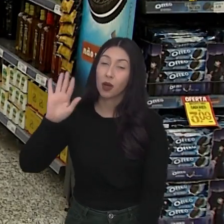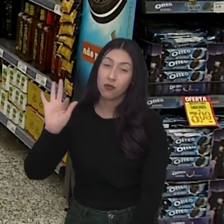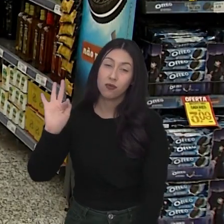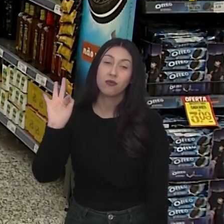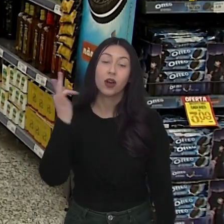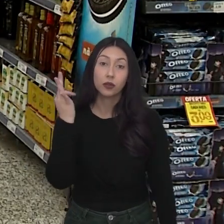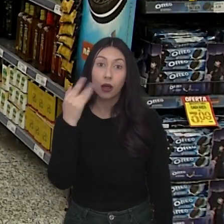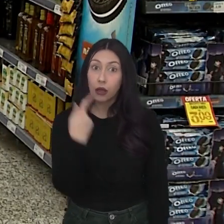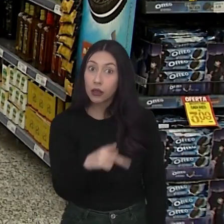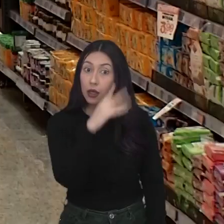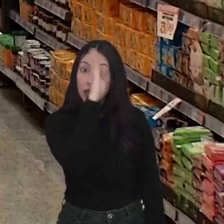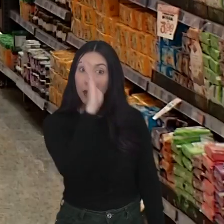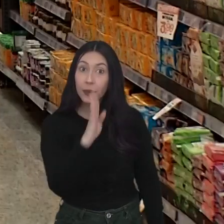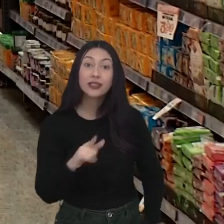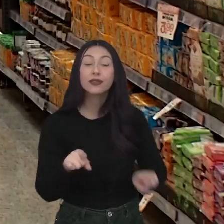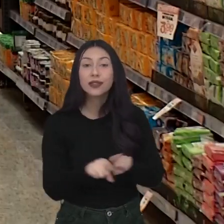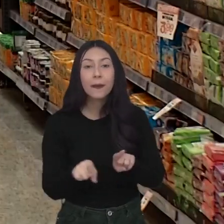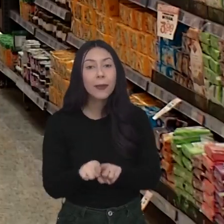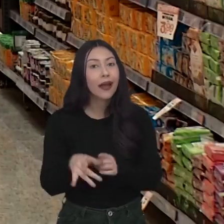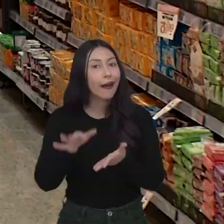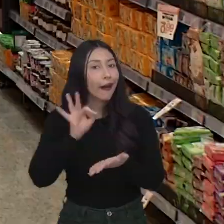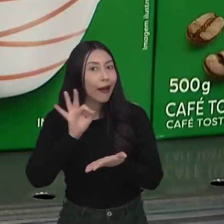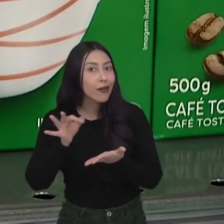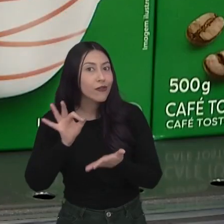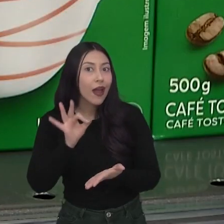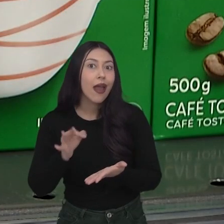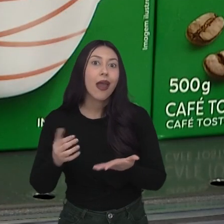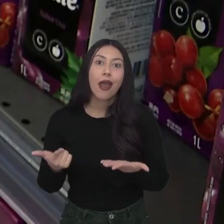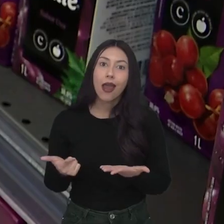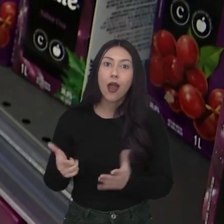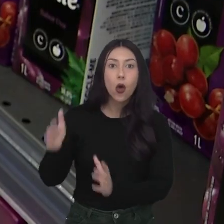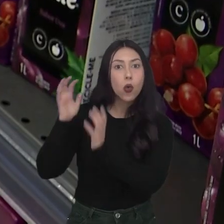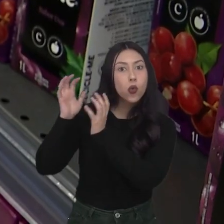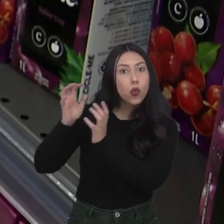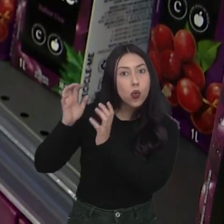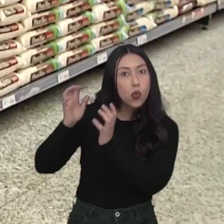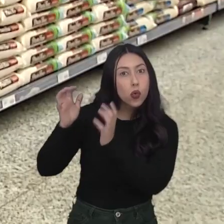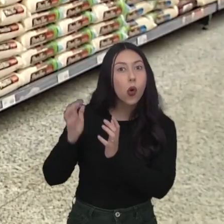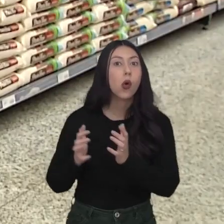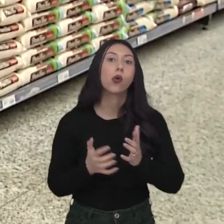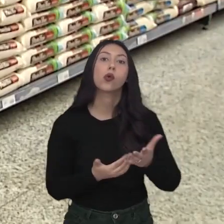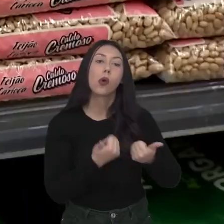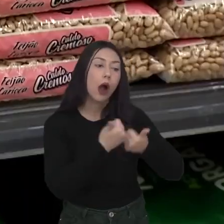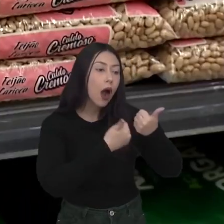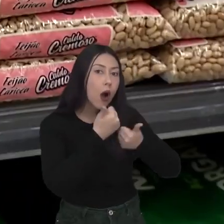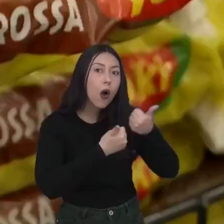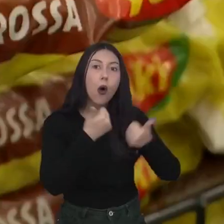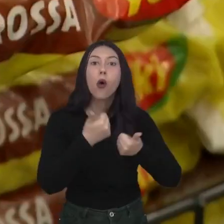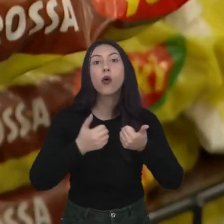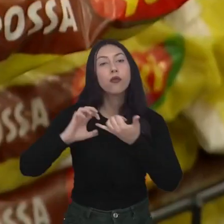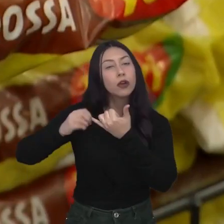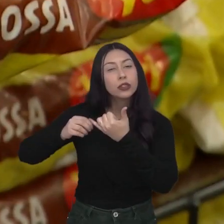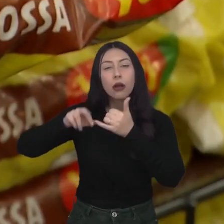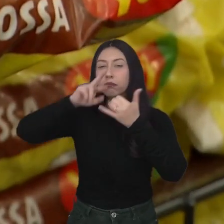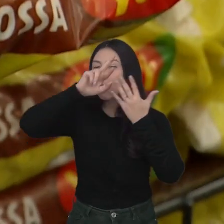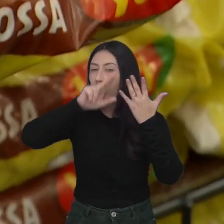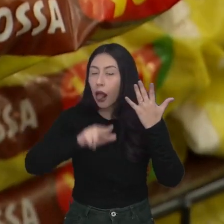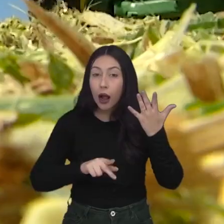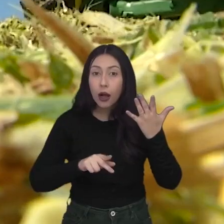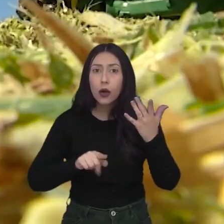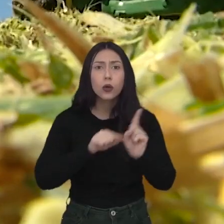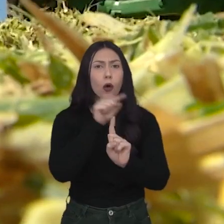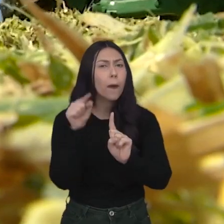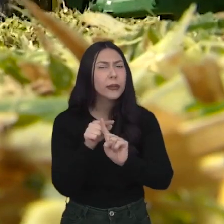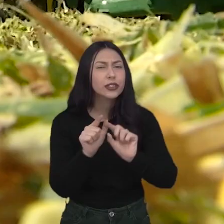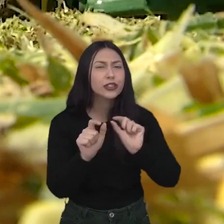são os principais produtos. No Brasil, a lista inclui café, água de coco, arroz, feijão e farinha de mandioca.